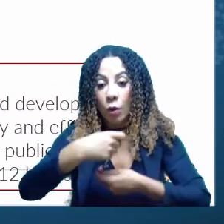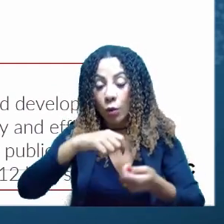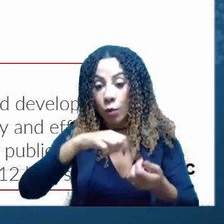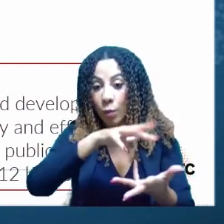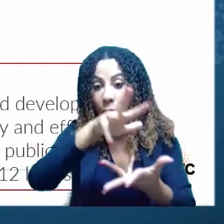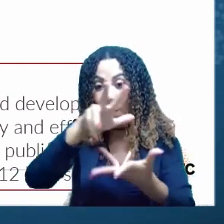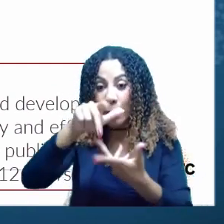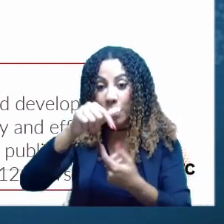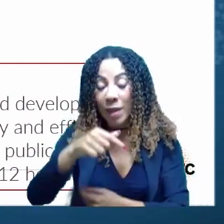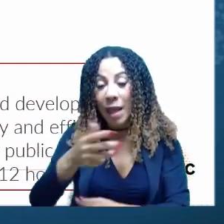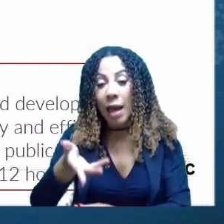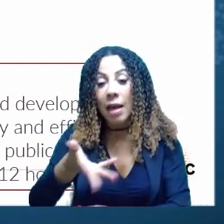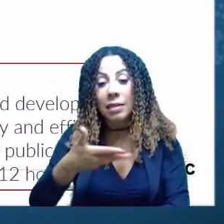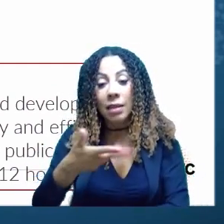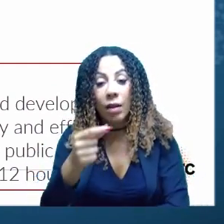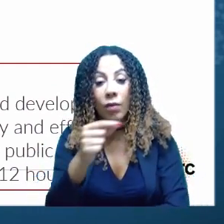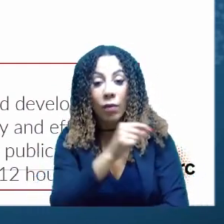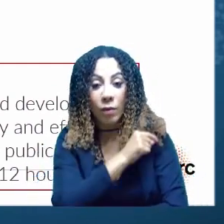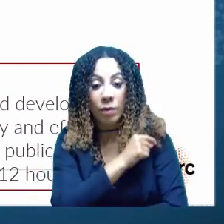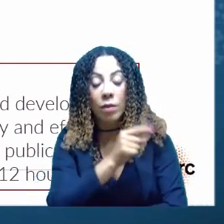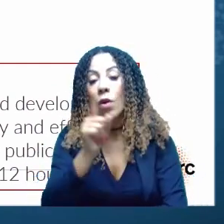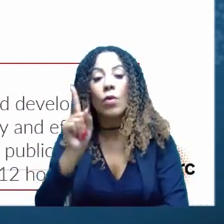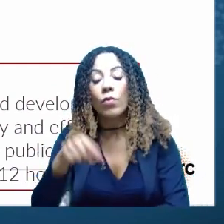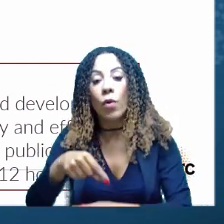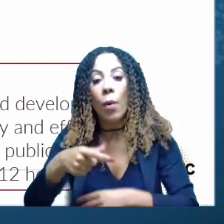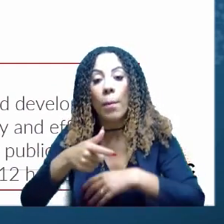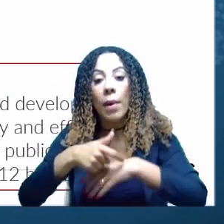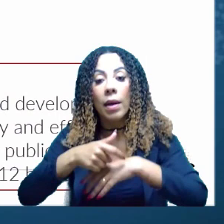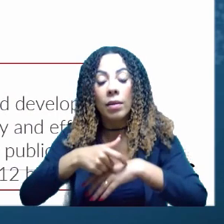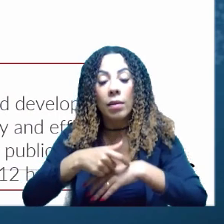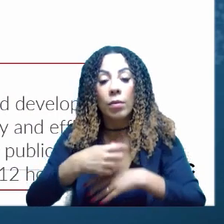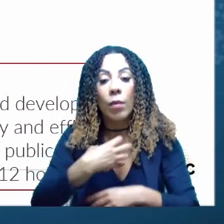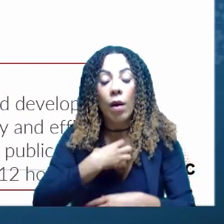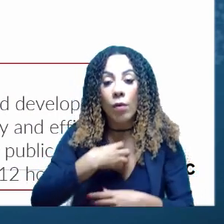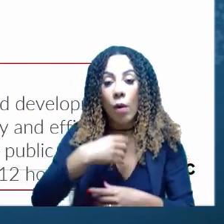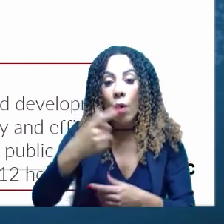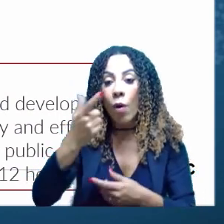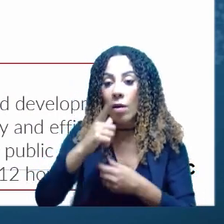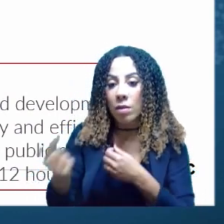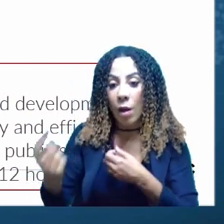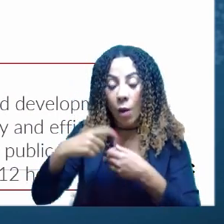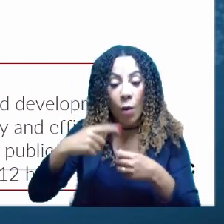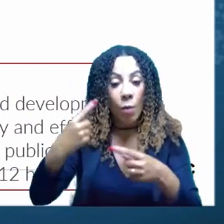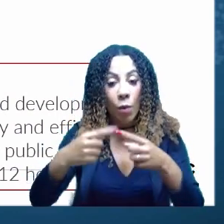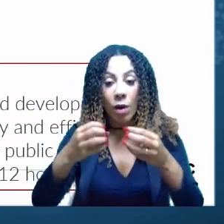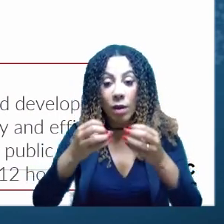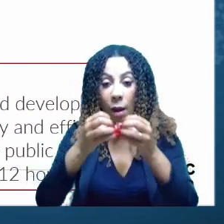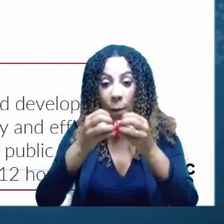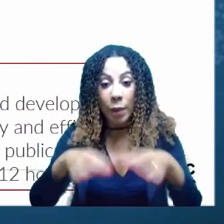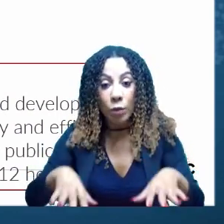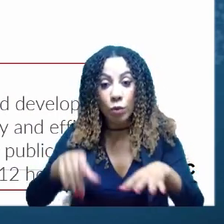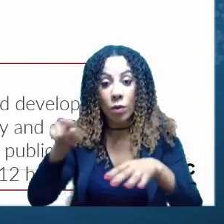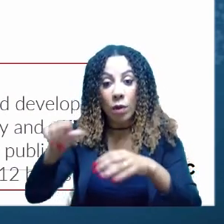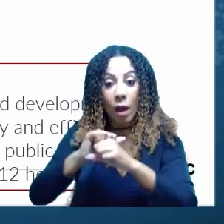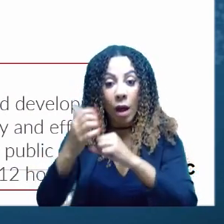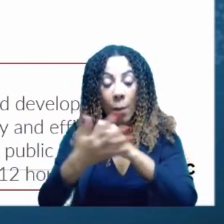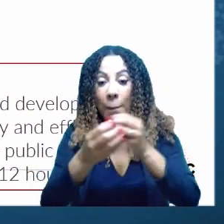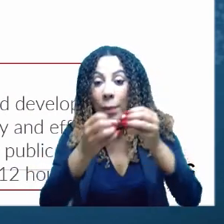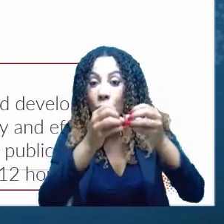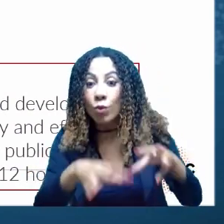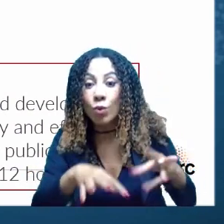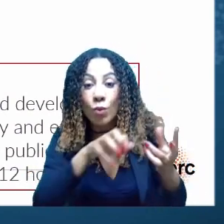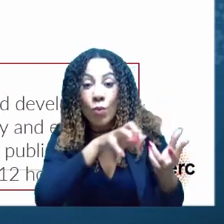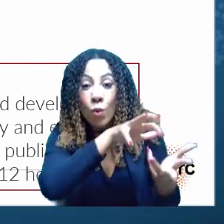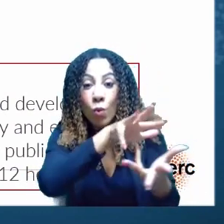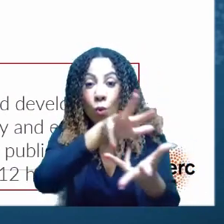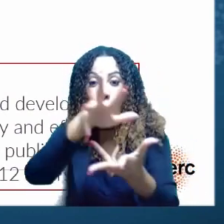vacina realmente foi uma maneira de ter um retorno do investimento, porque o prejuízo que a Covid estava causando no mundo inteiro era enorme.